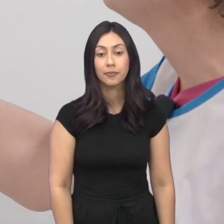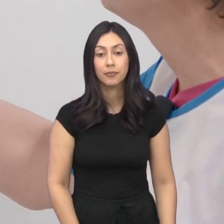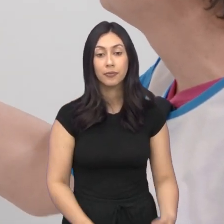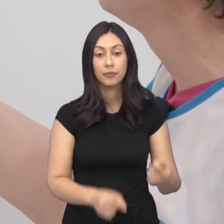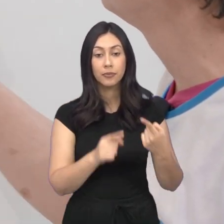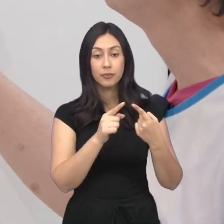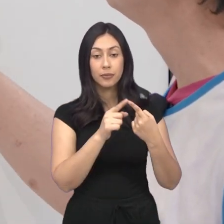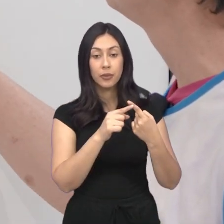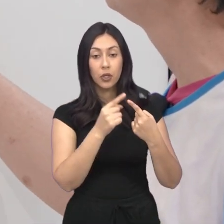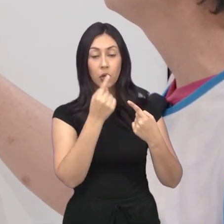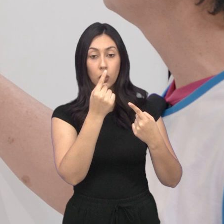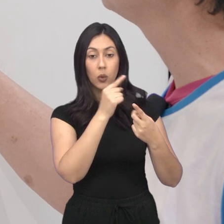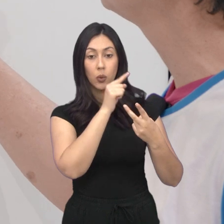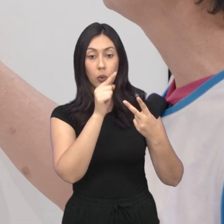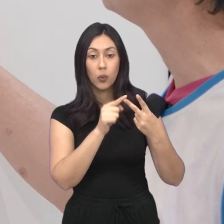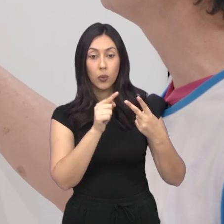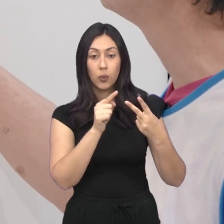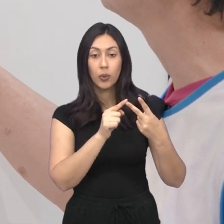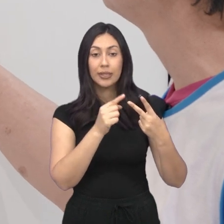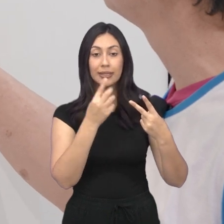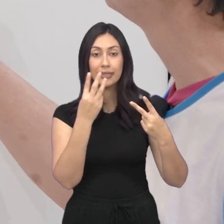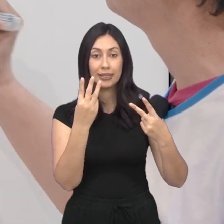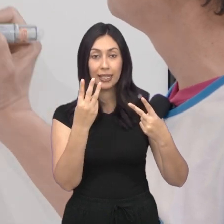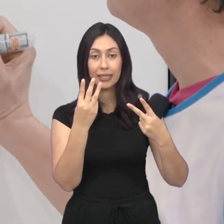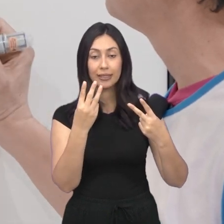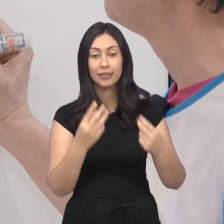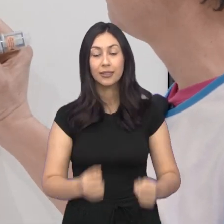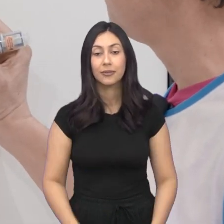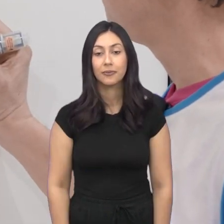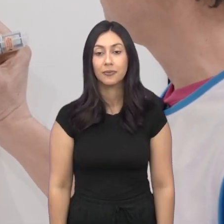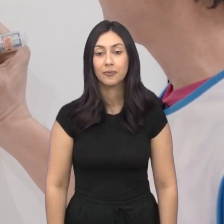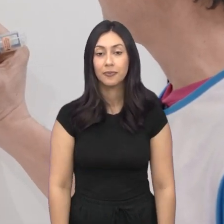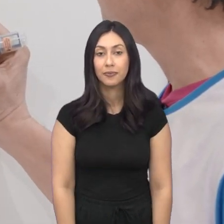ser 1 e aqui vai ser 3.